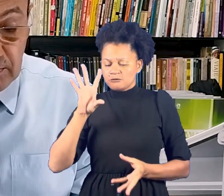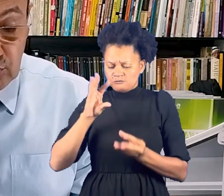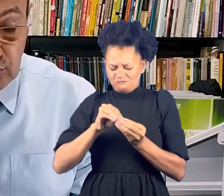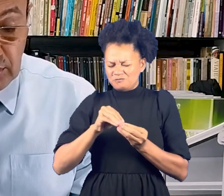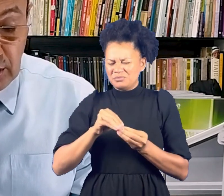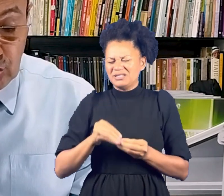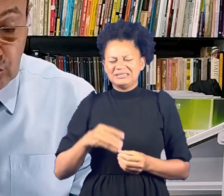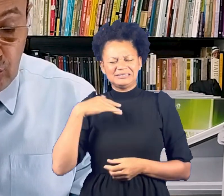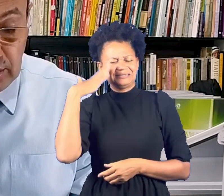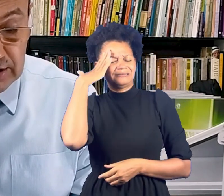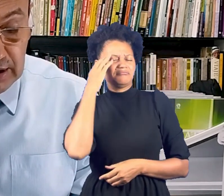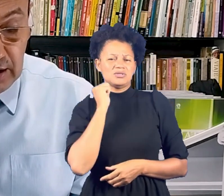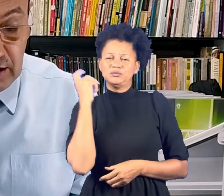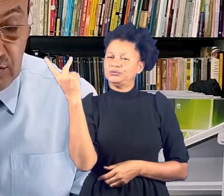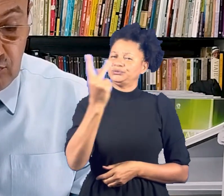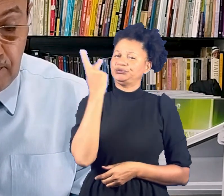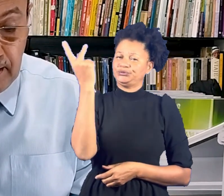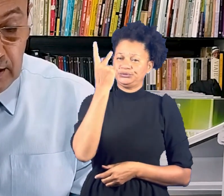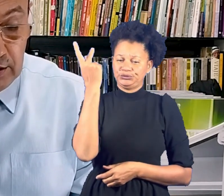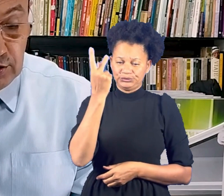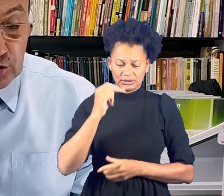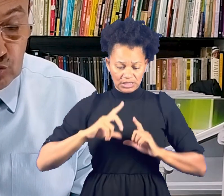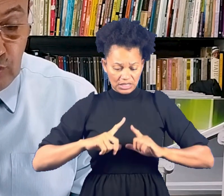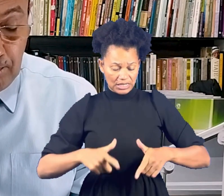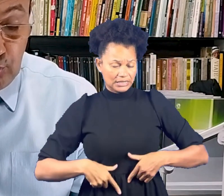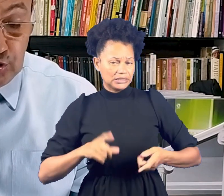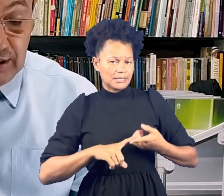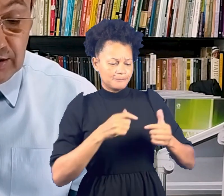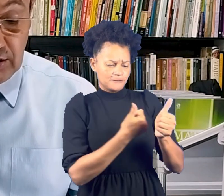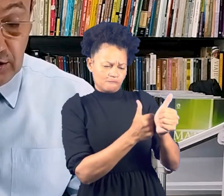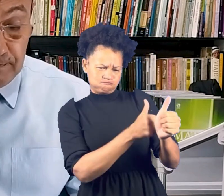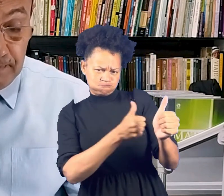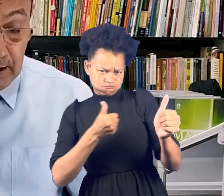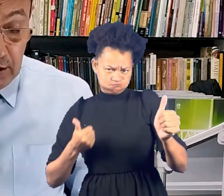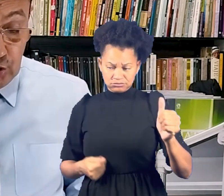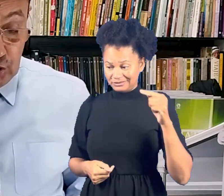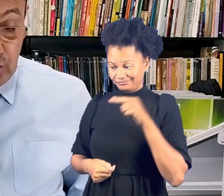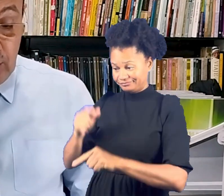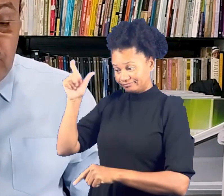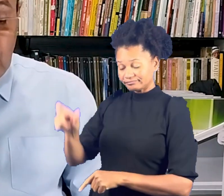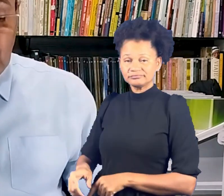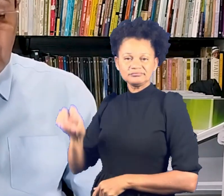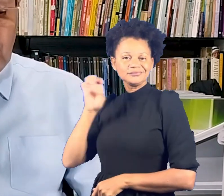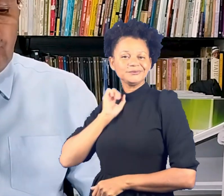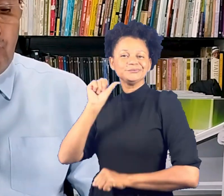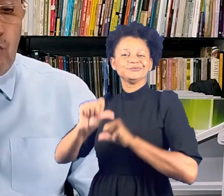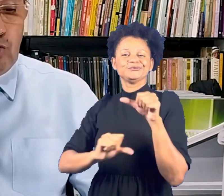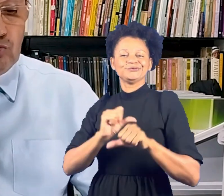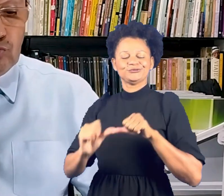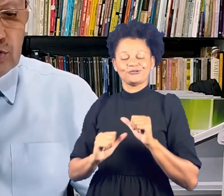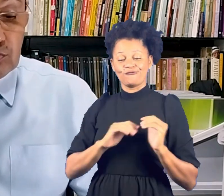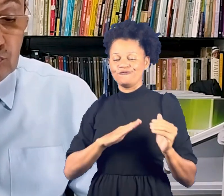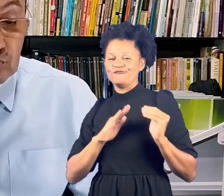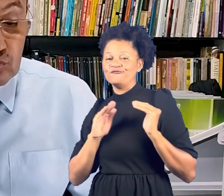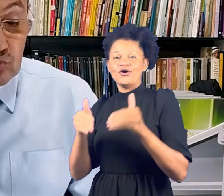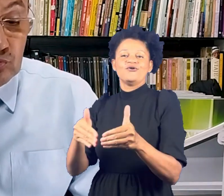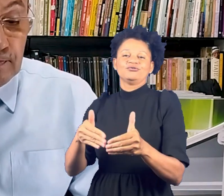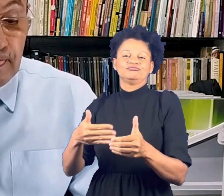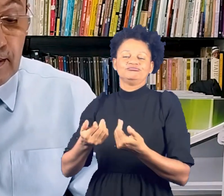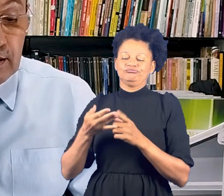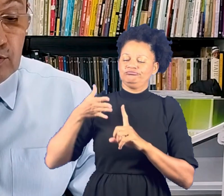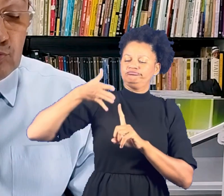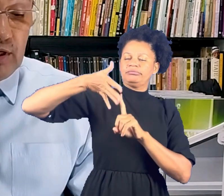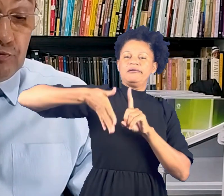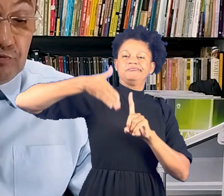resumir com sabedoria a história de Israel e de sua apostasia, Estevão mudou o foco do